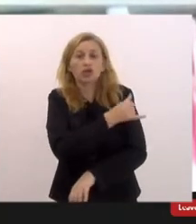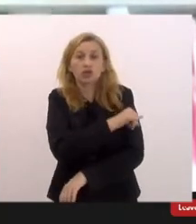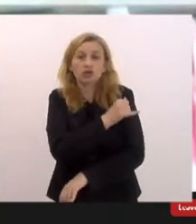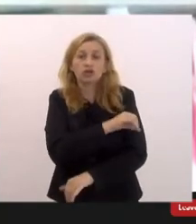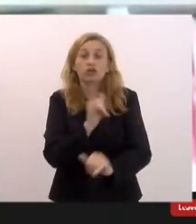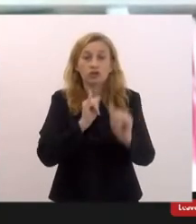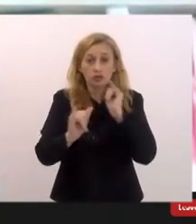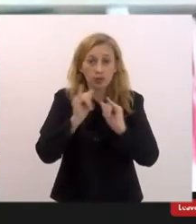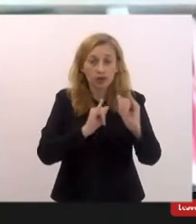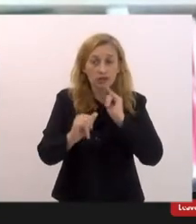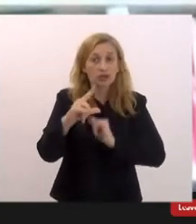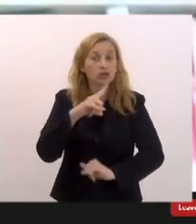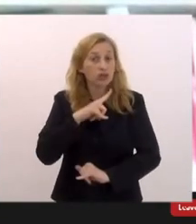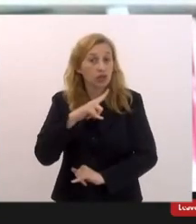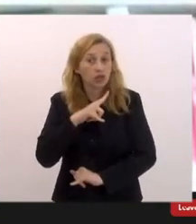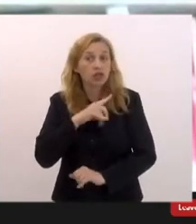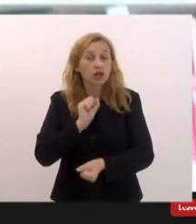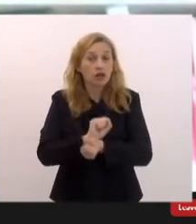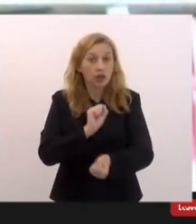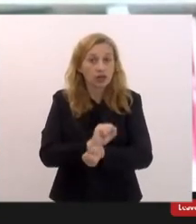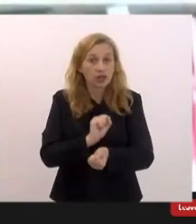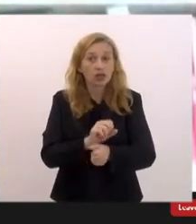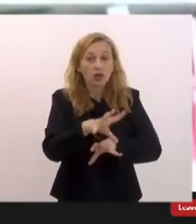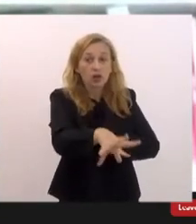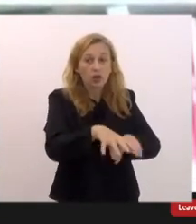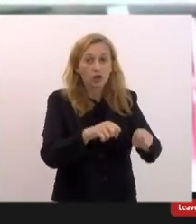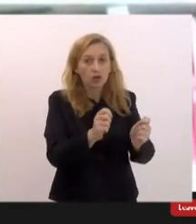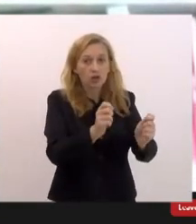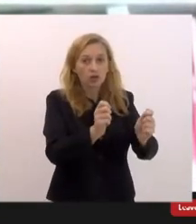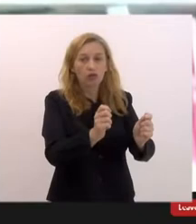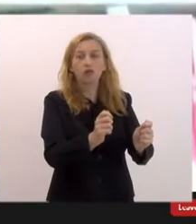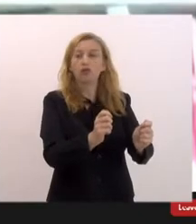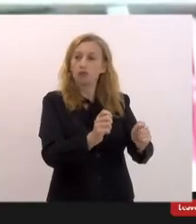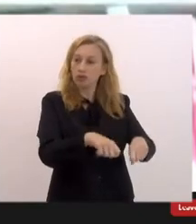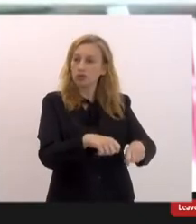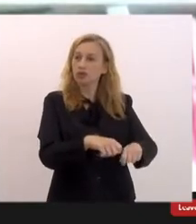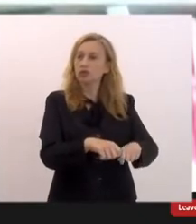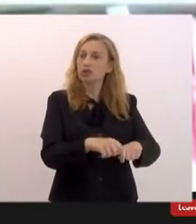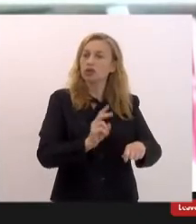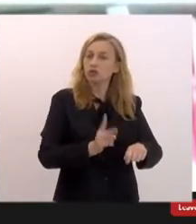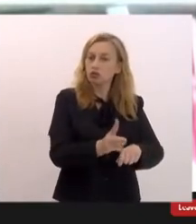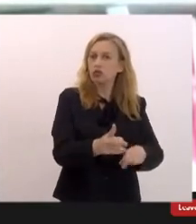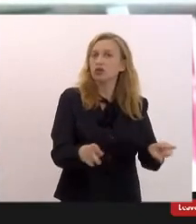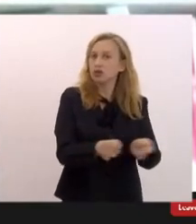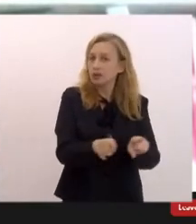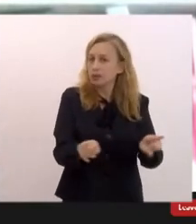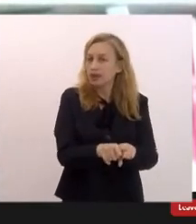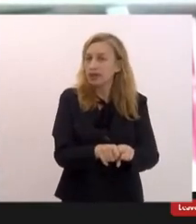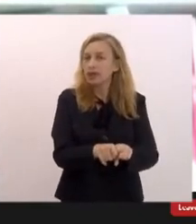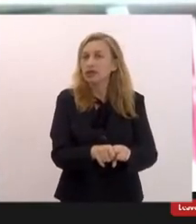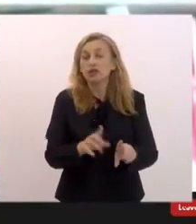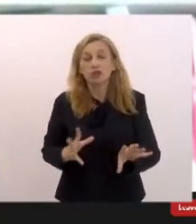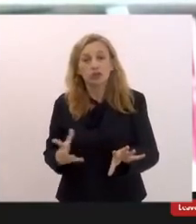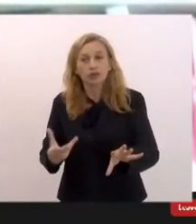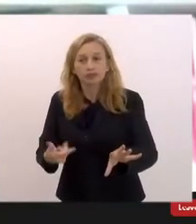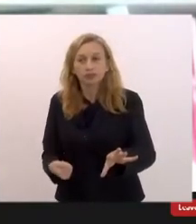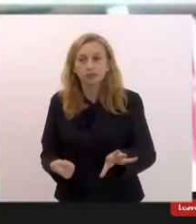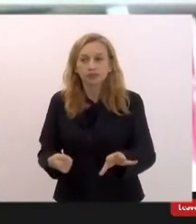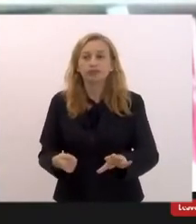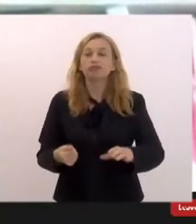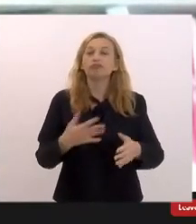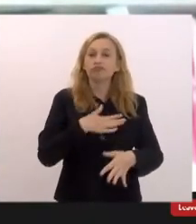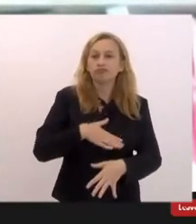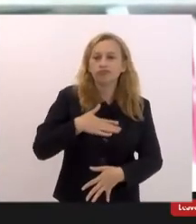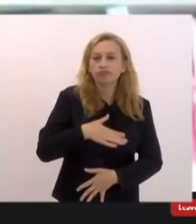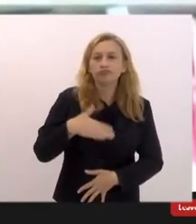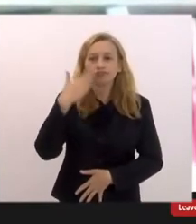formação e esperamos uma formação inicial e continuada também adequadas, mas eu gostaria